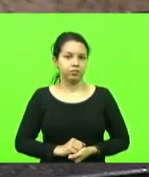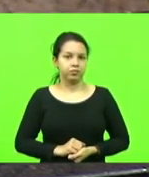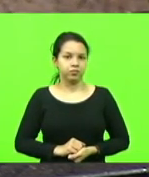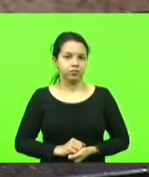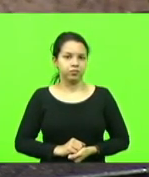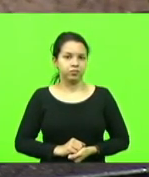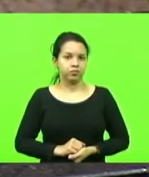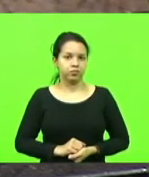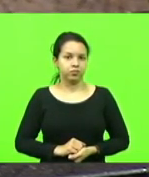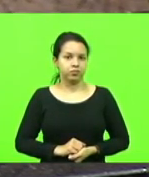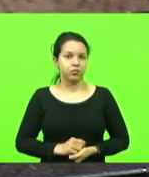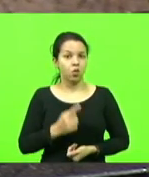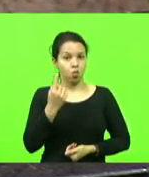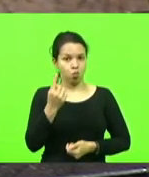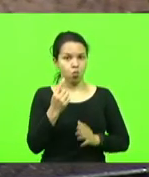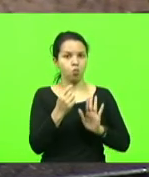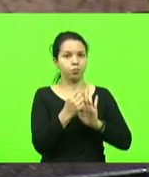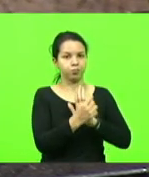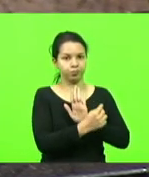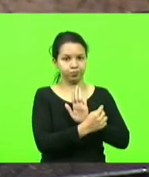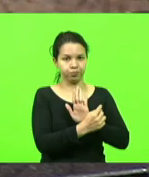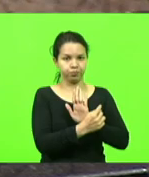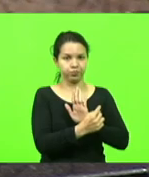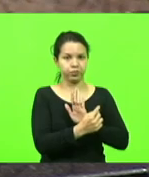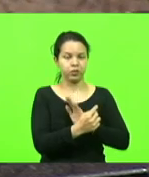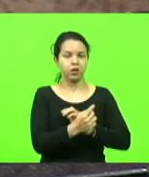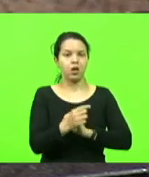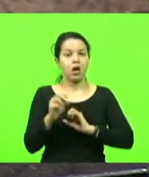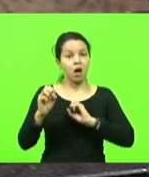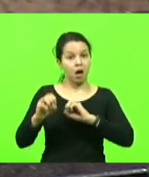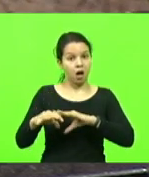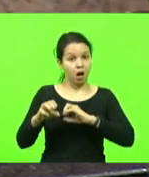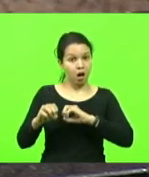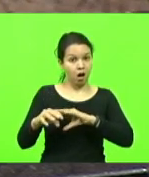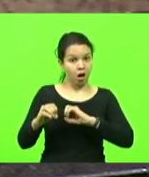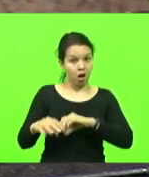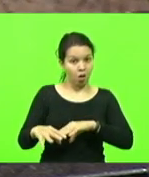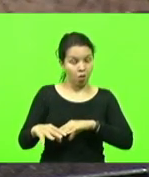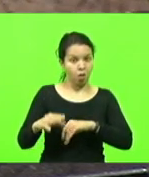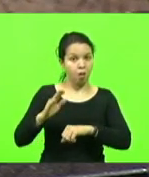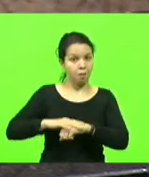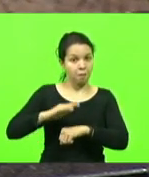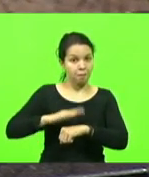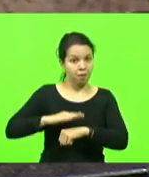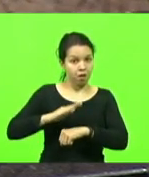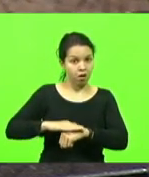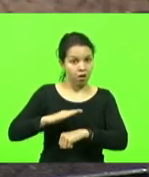Um item. As aulas são dadas exclusivamente por alunos.